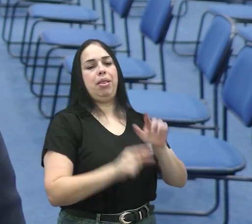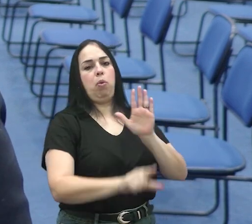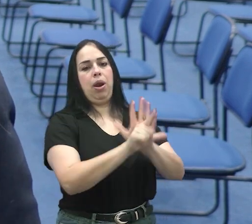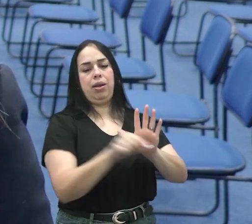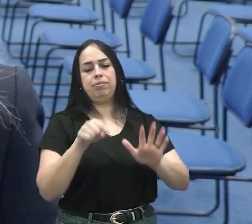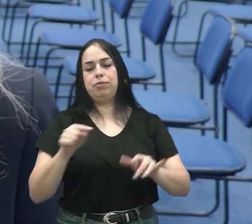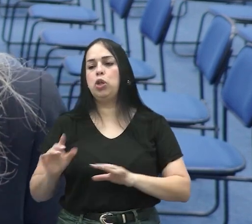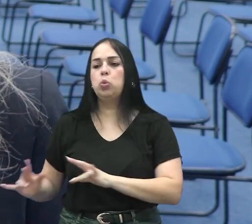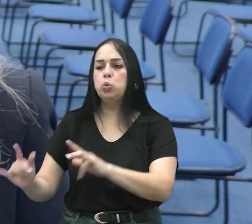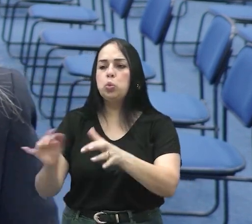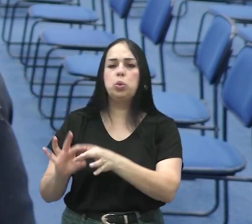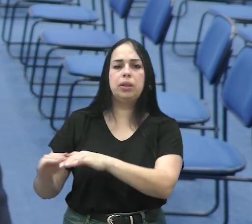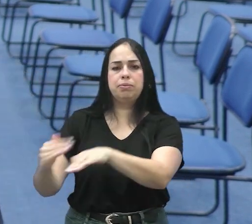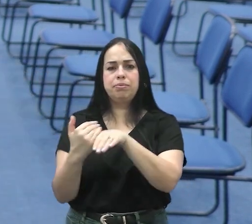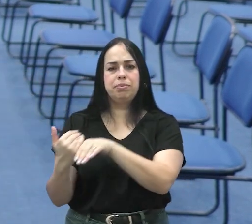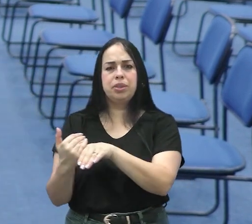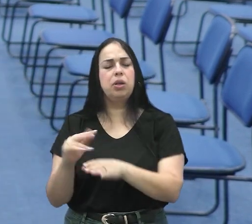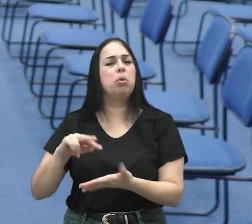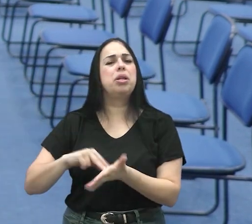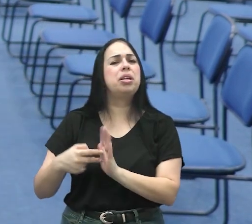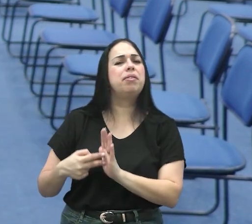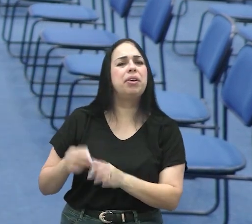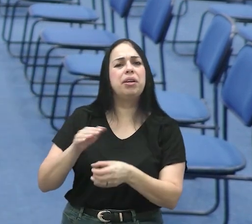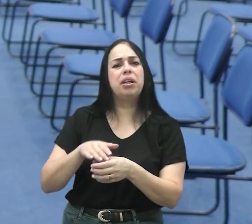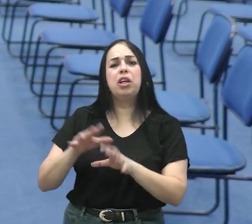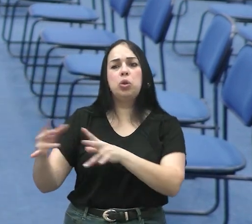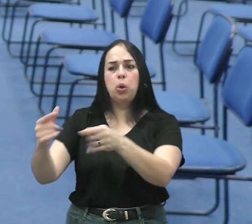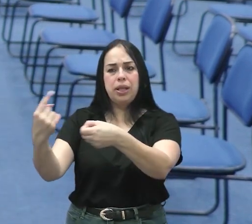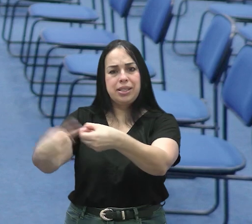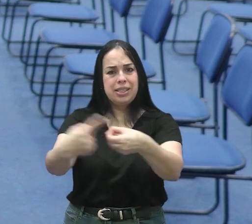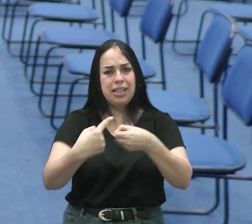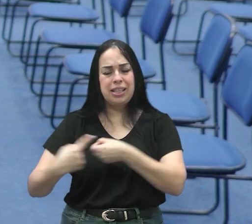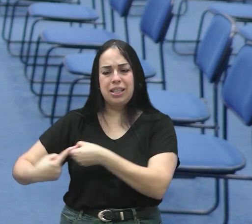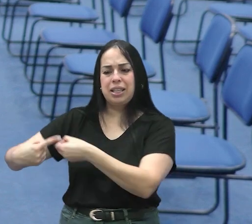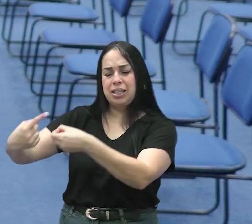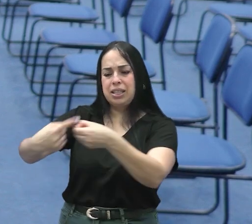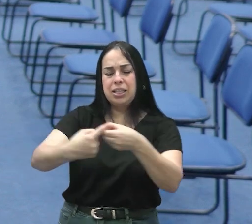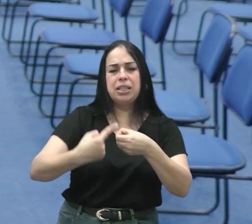do saneamento. O que é essa universalização? Que os municípios, todo o território do